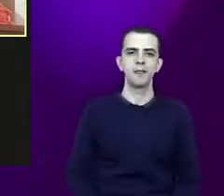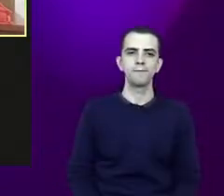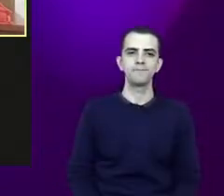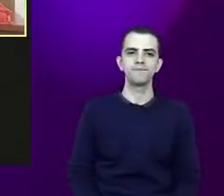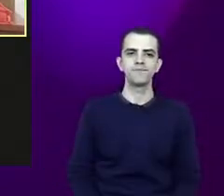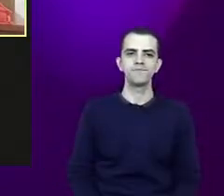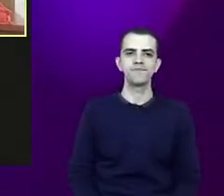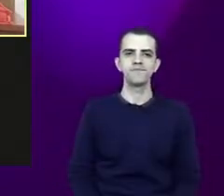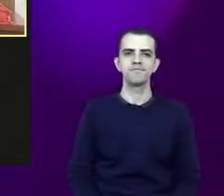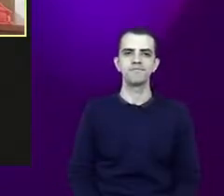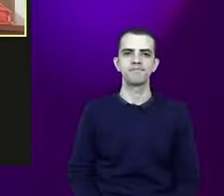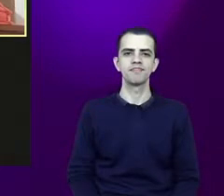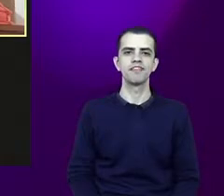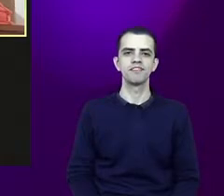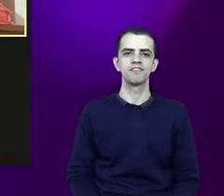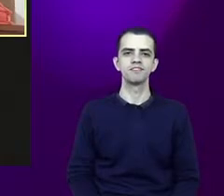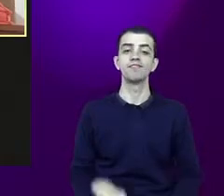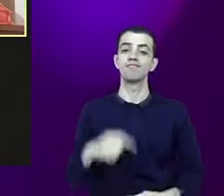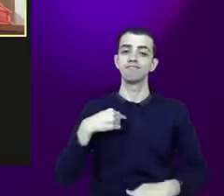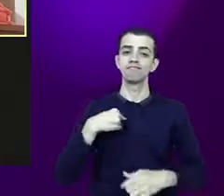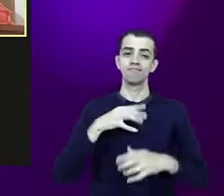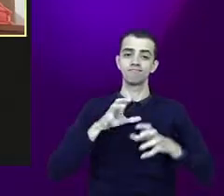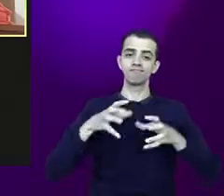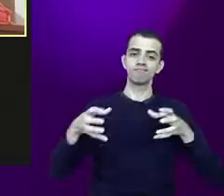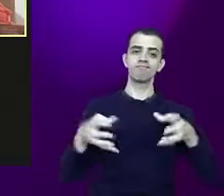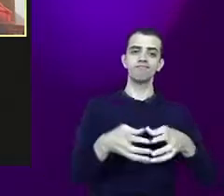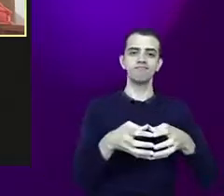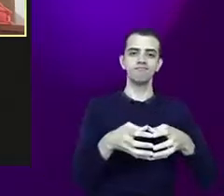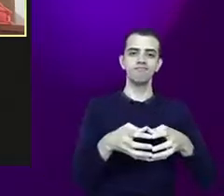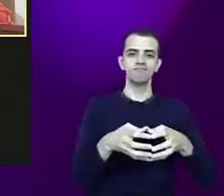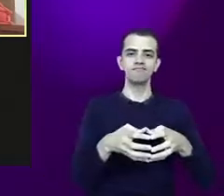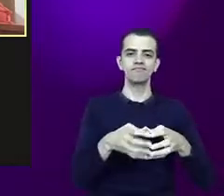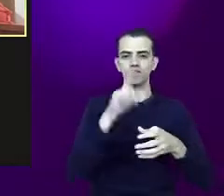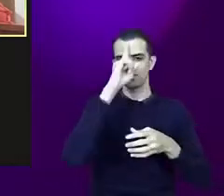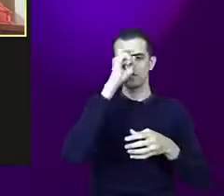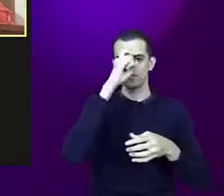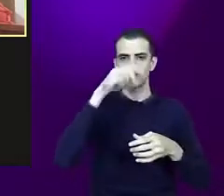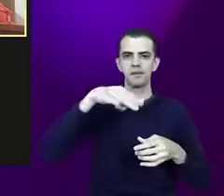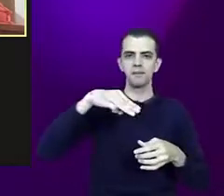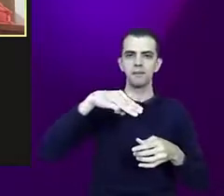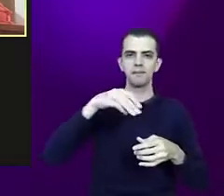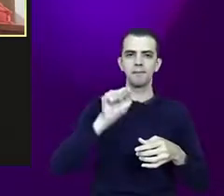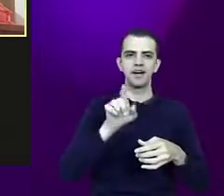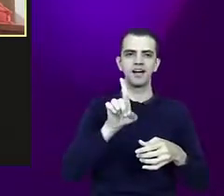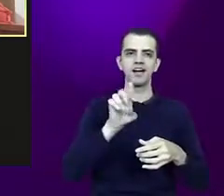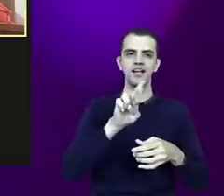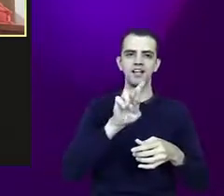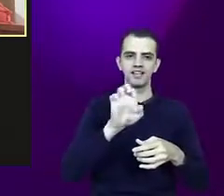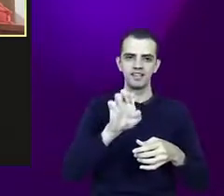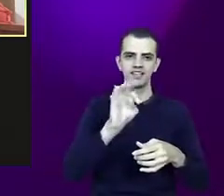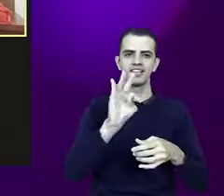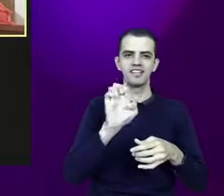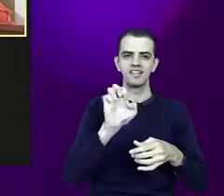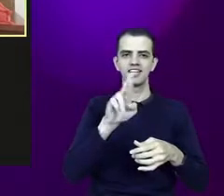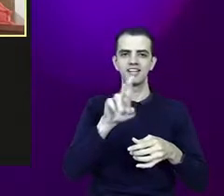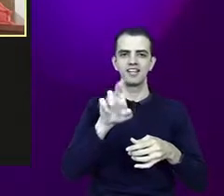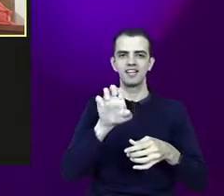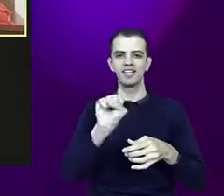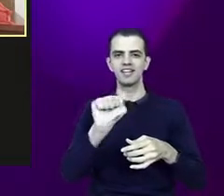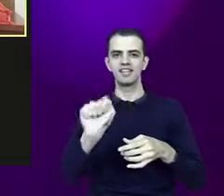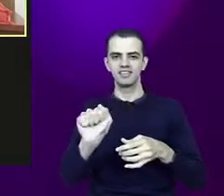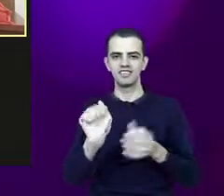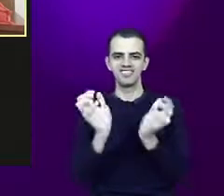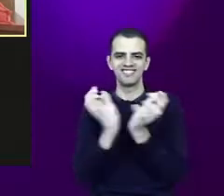E eu faço parte desse grupo aqui do Hospital Madre Teresa, composto por mim, pelo Euler, pelo Lincoln e